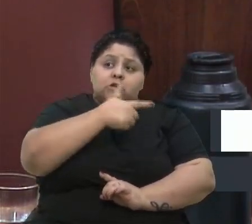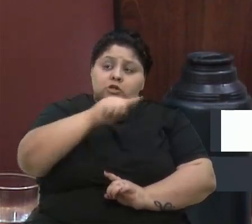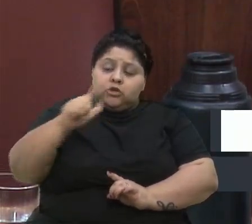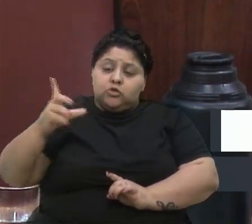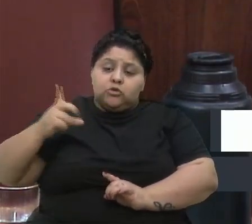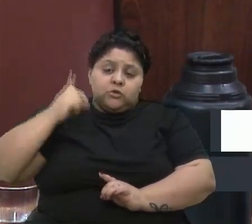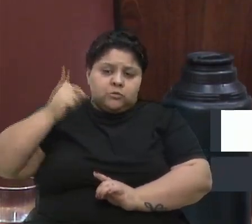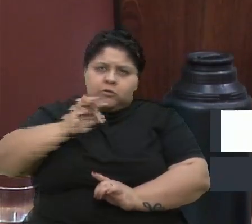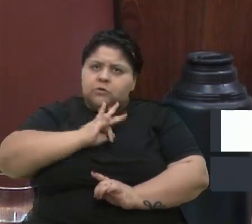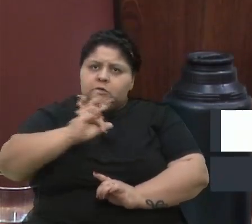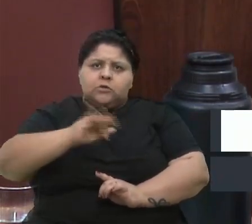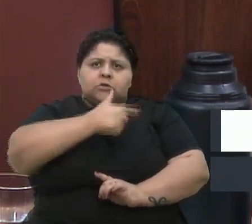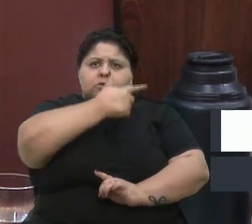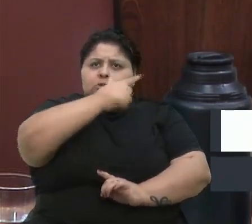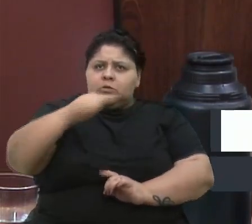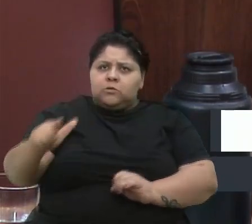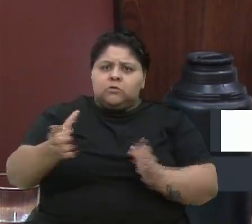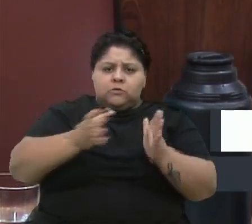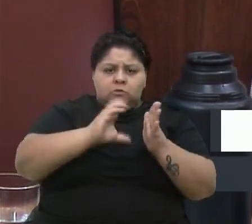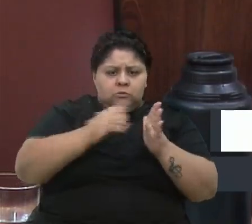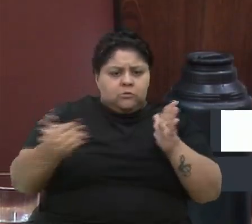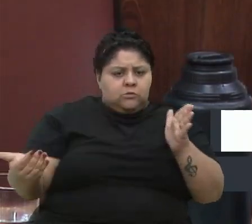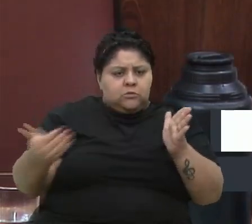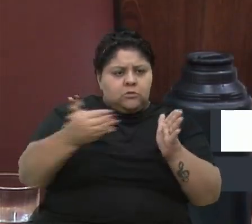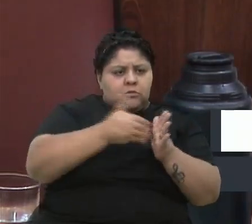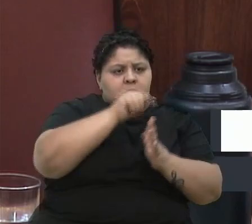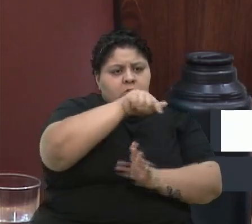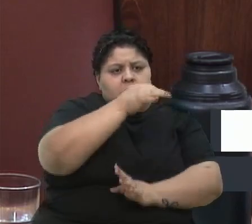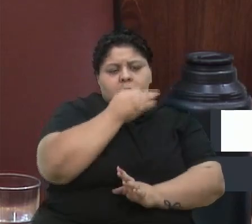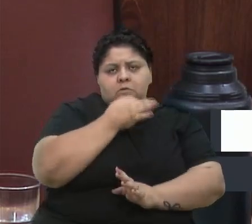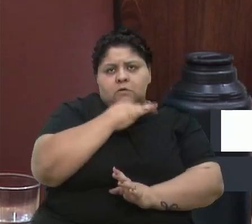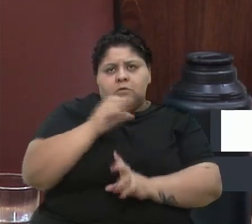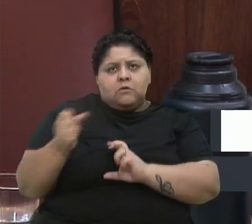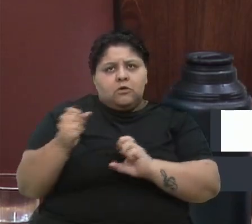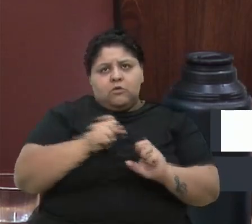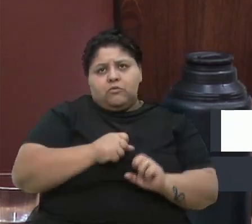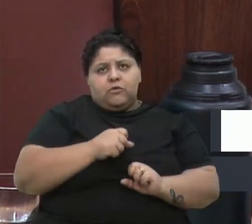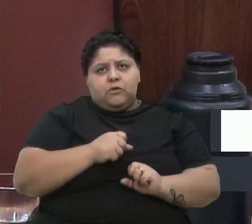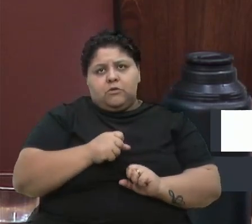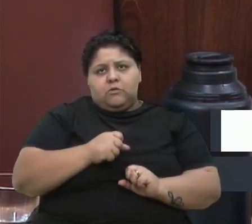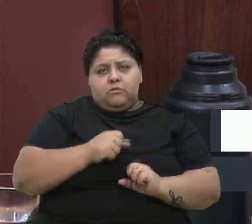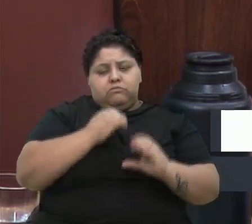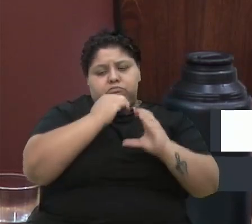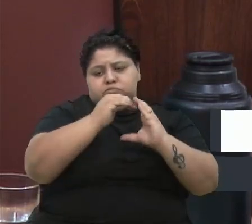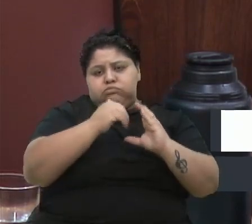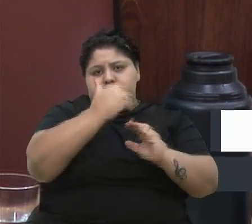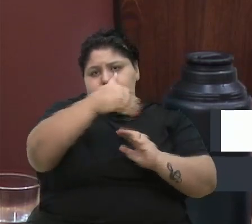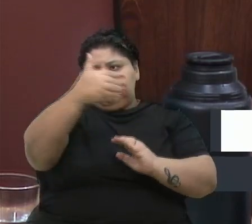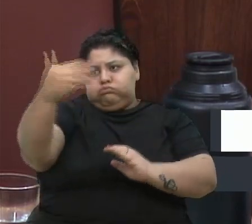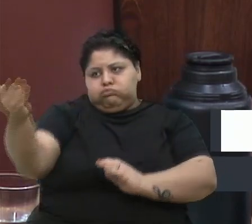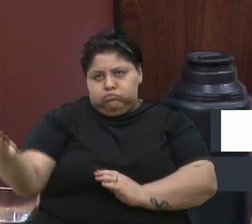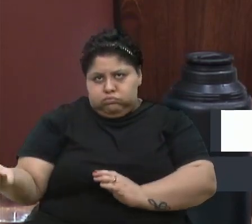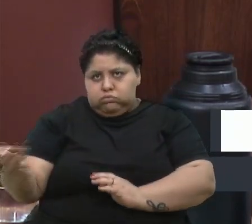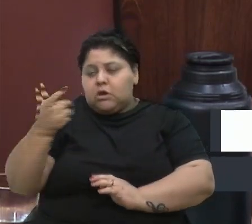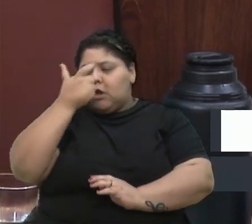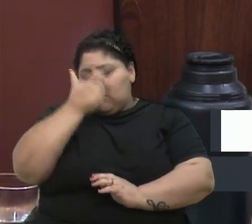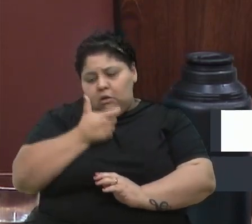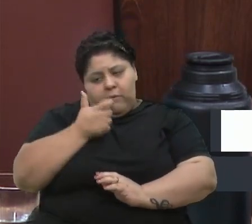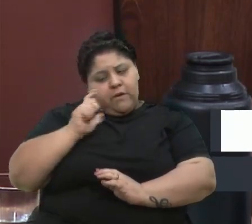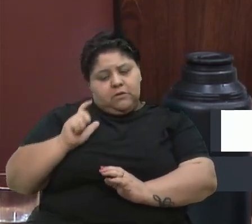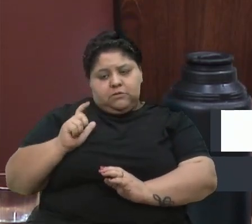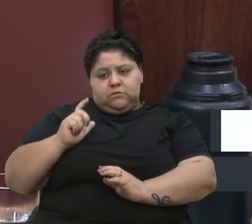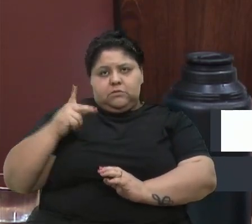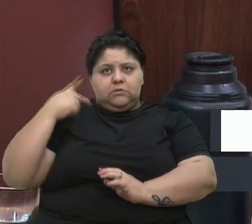de outros partidos que vêm, acho importante trazer para Caxias, porque poderiam levar para outro lado. Mas eu acho que é isso, vereador Rafael. Quem